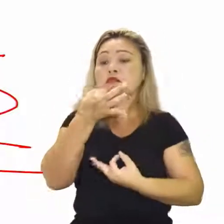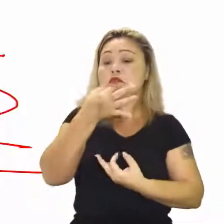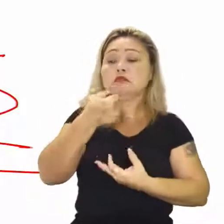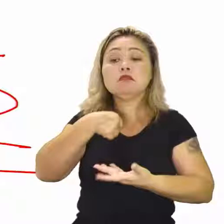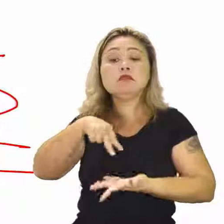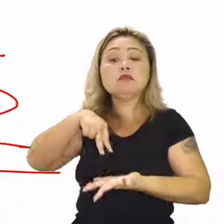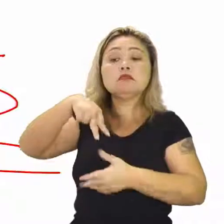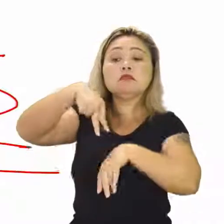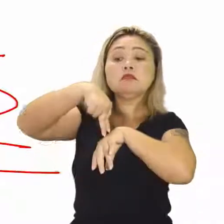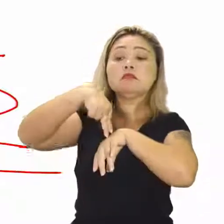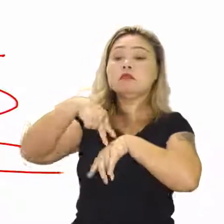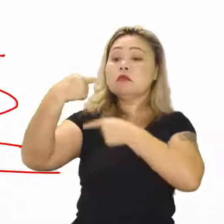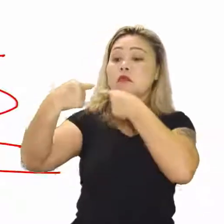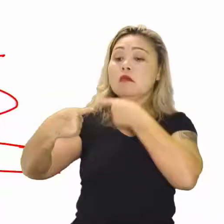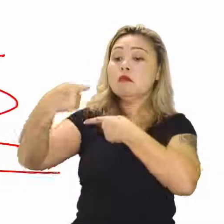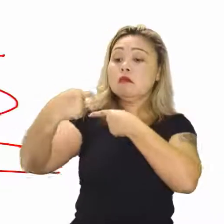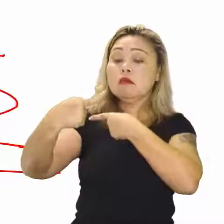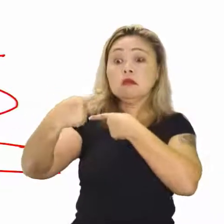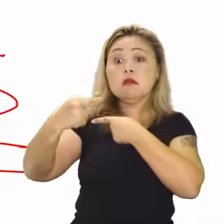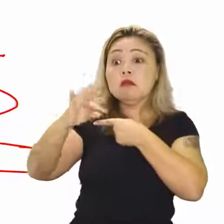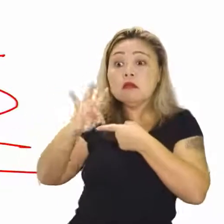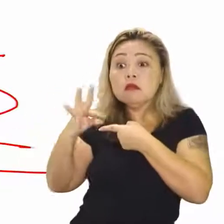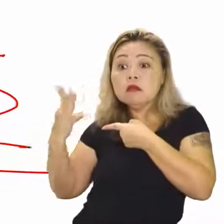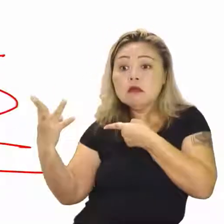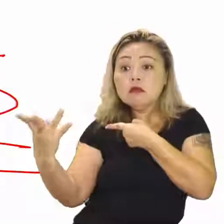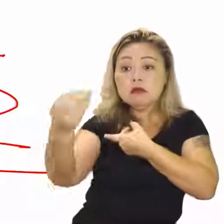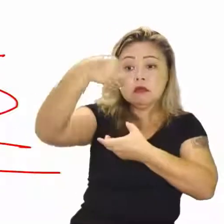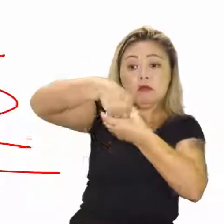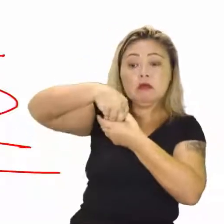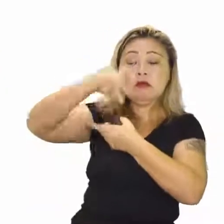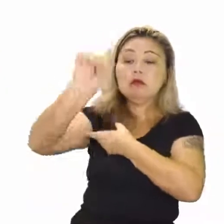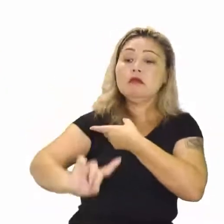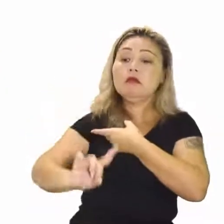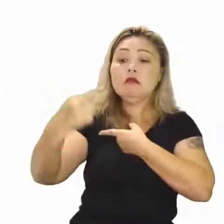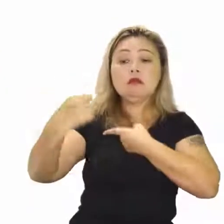posicionamento político. Isso tudo é direitos humanos.